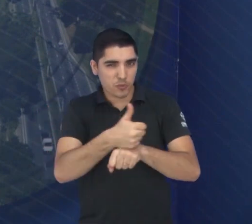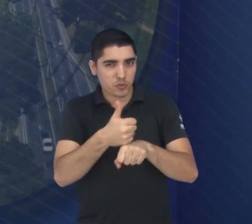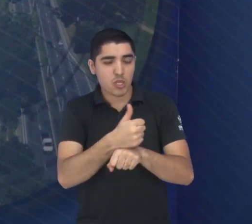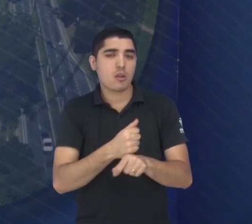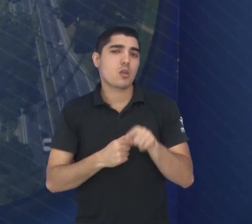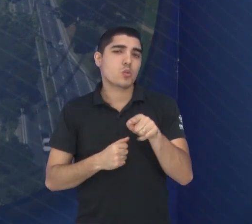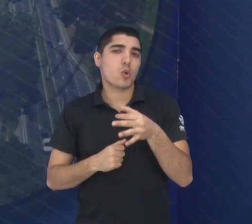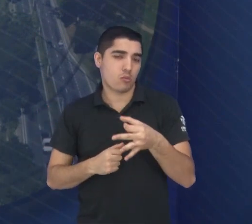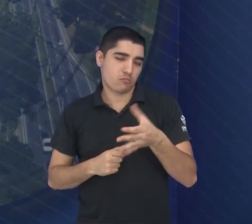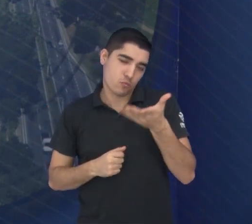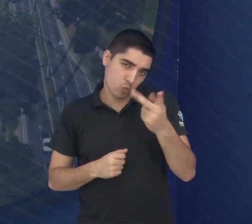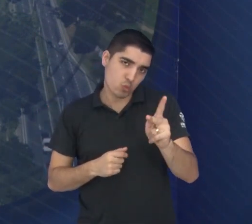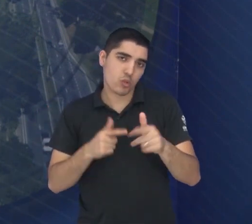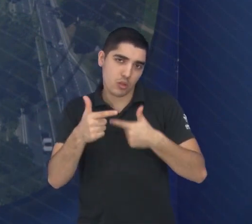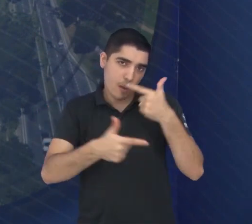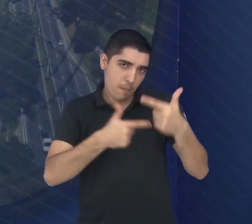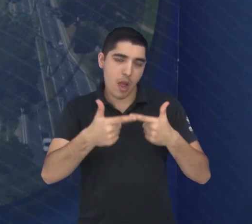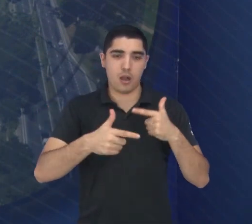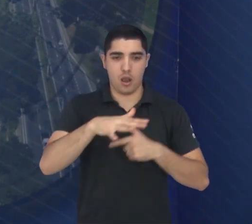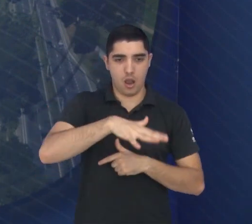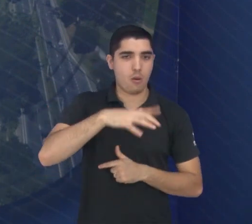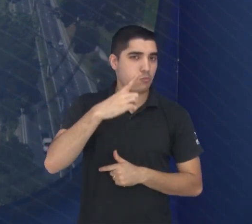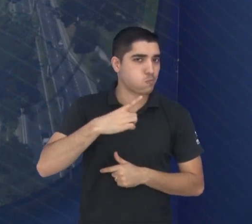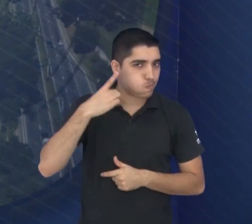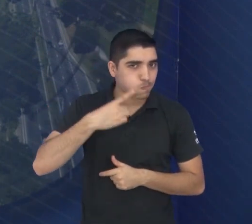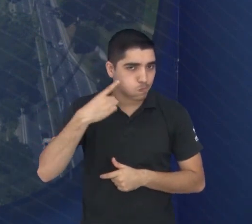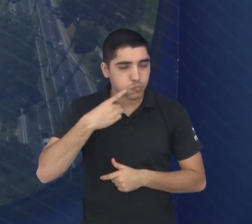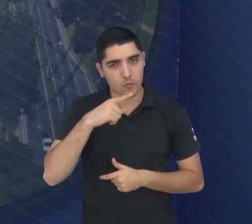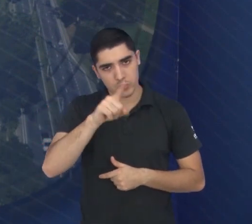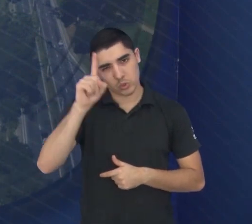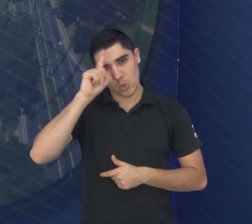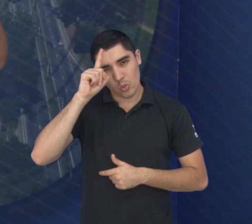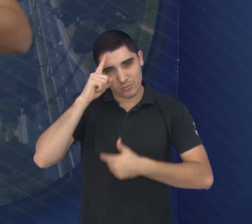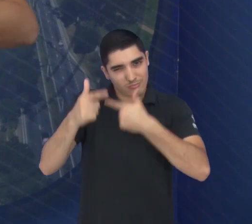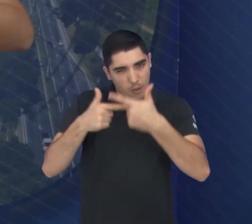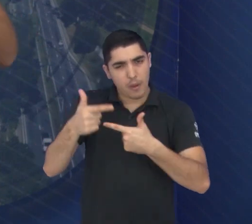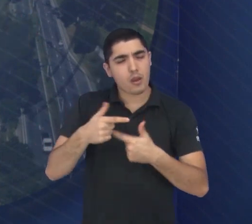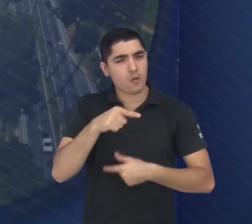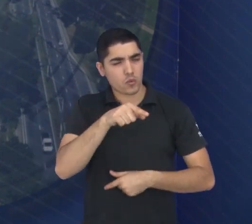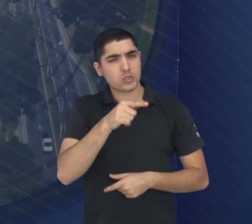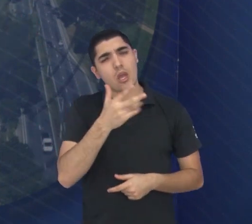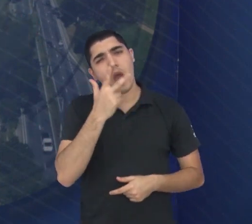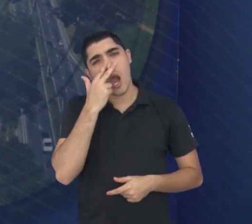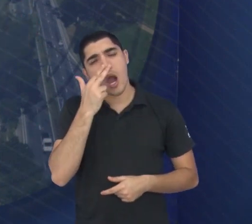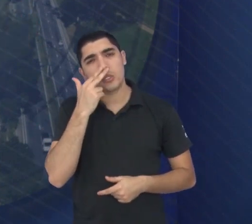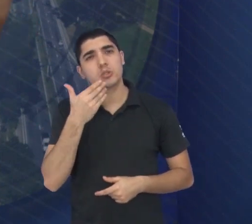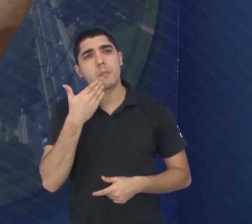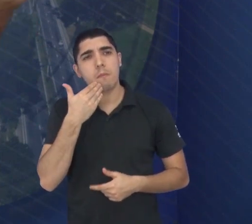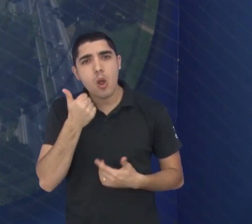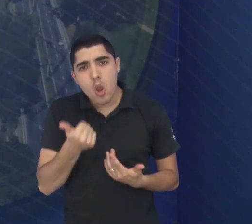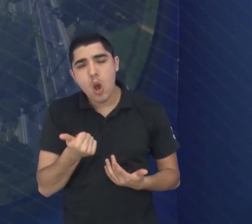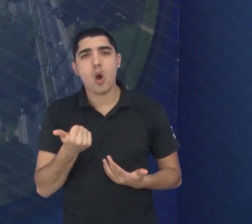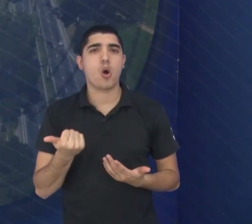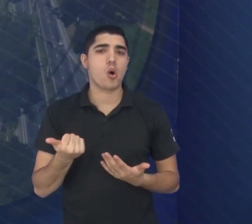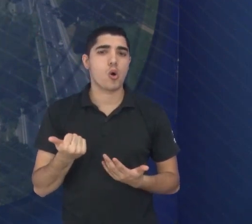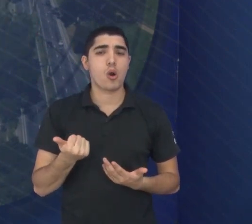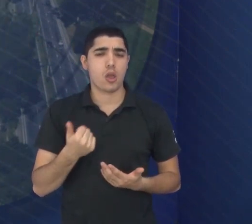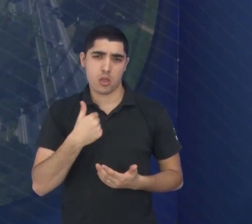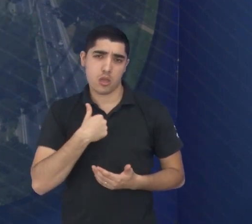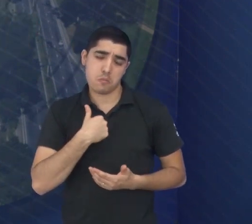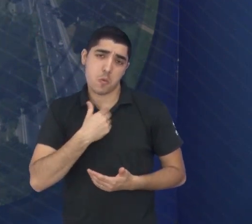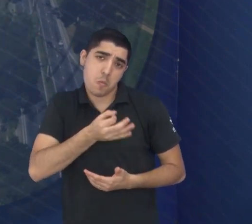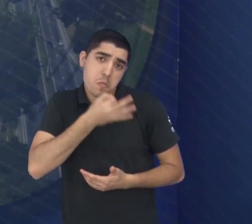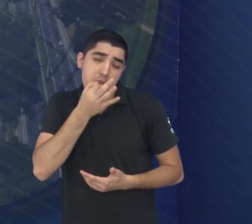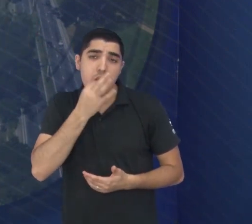que atua diariamente com esse assunto, é mais prático, mais funcional? Acredito que muitas